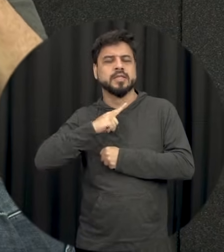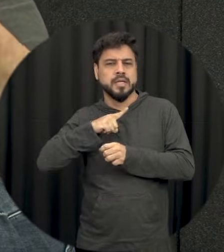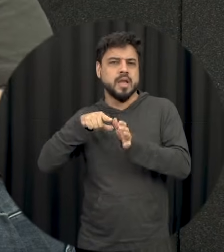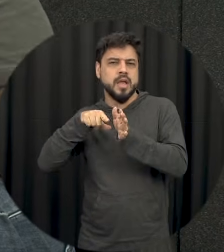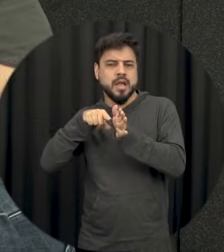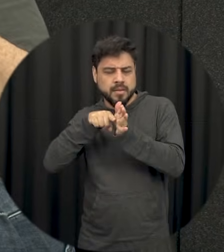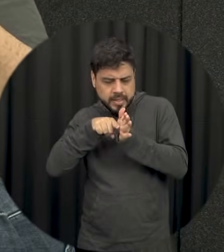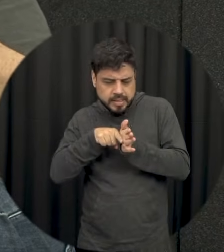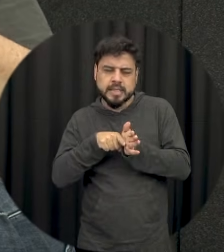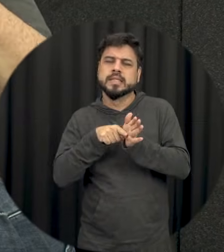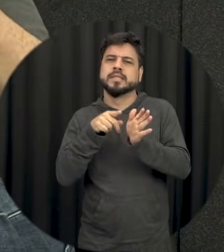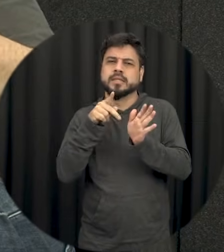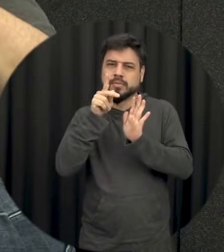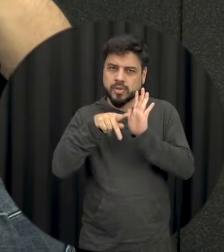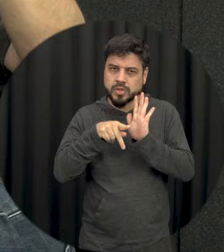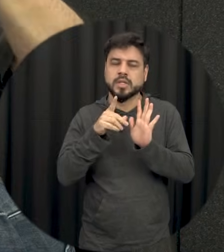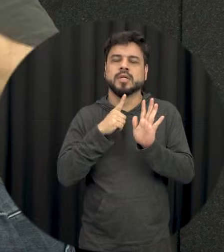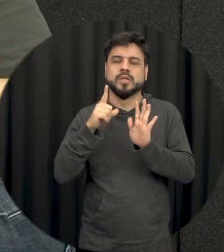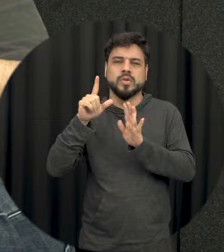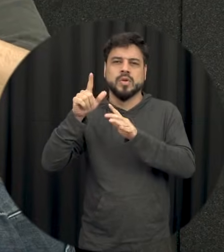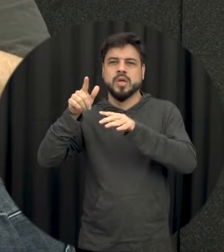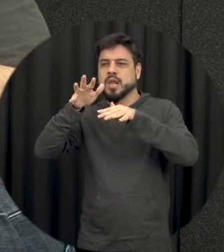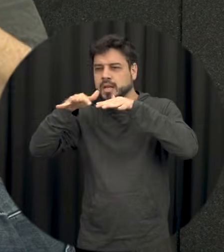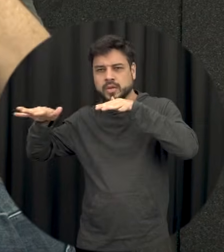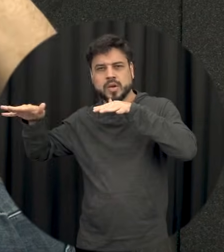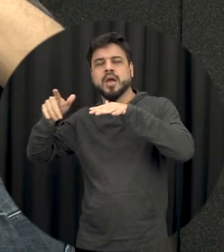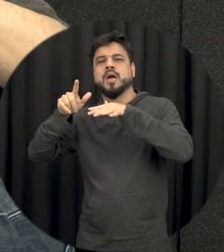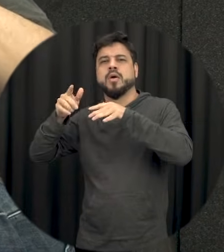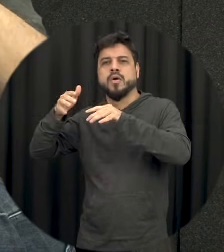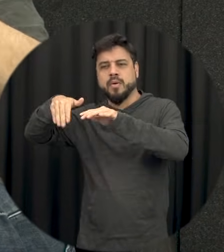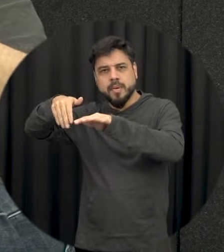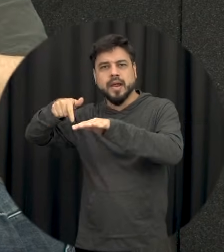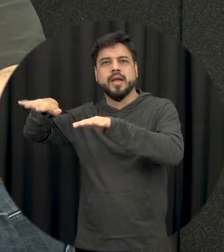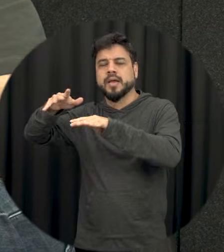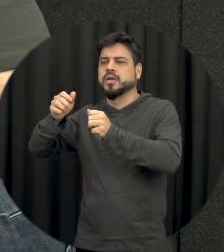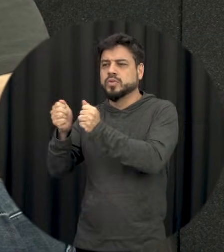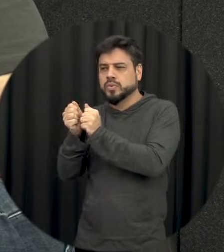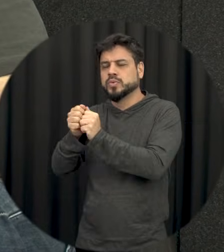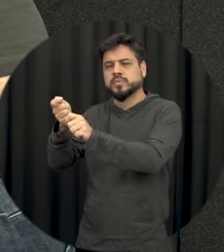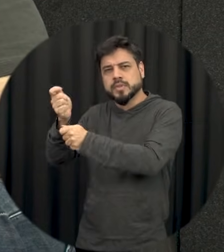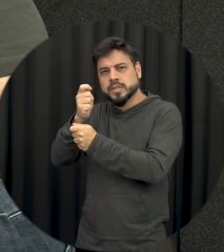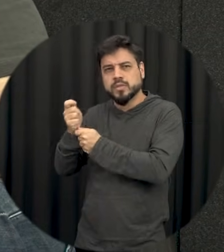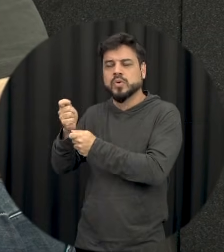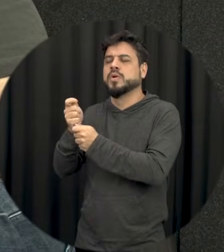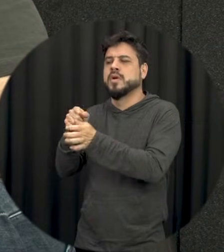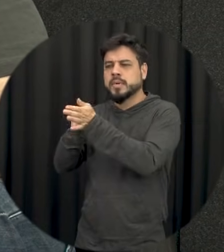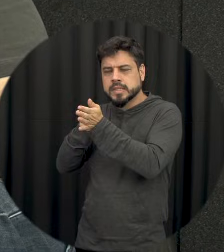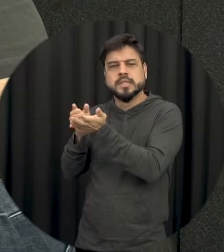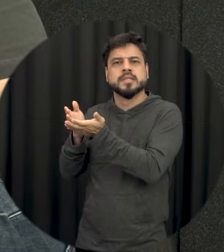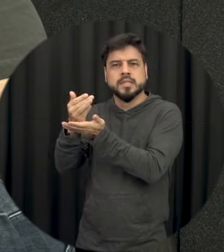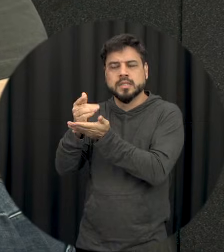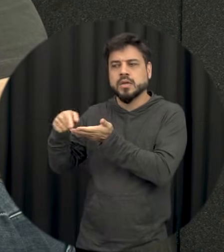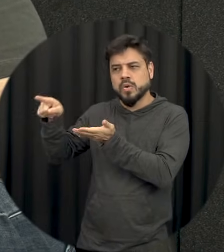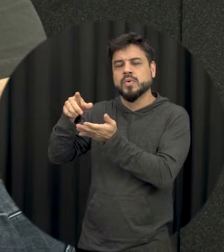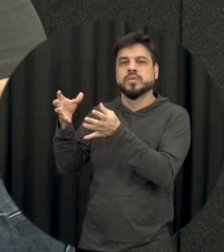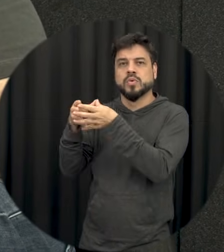meninos no litoral, na praia, com os pescadores, e projeto de extensão também com pescadores, alguns dos quais,